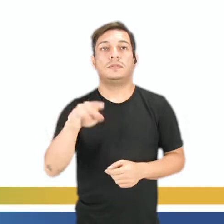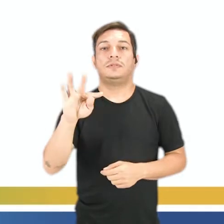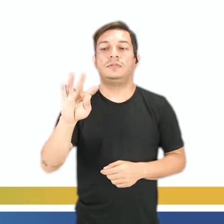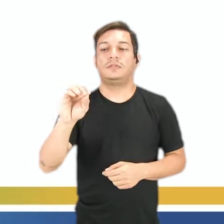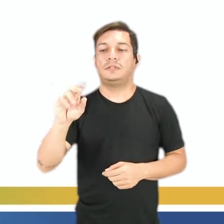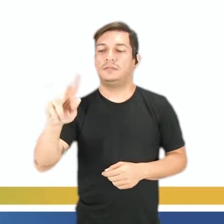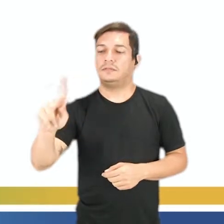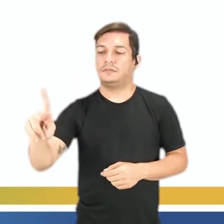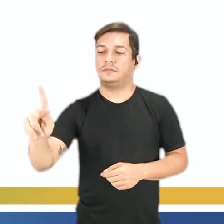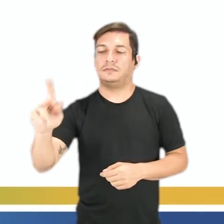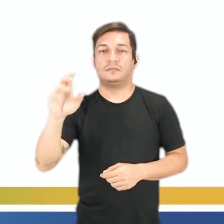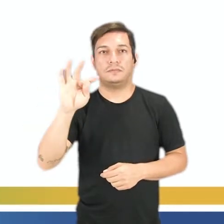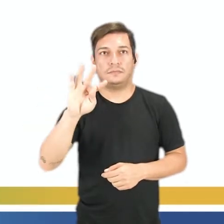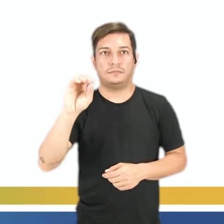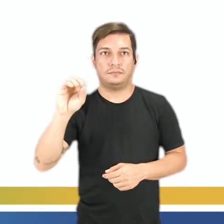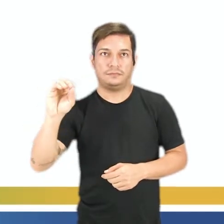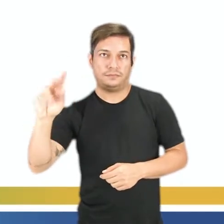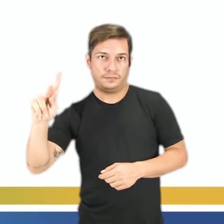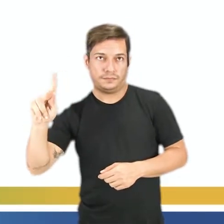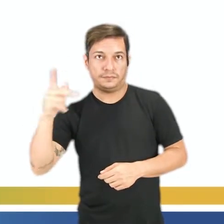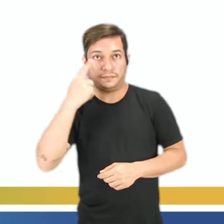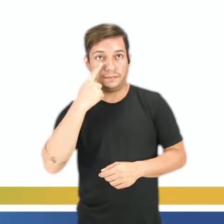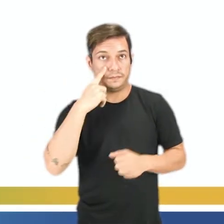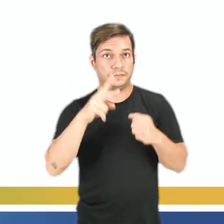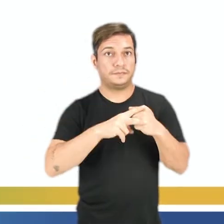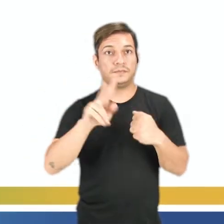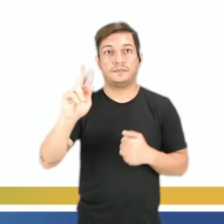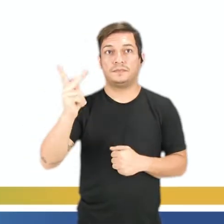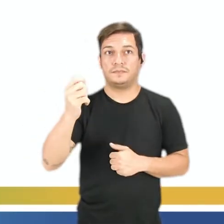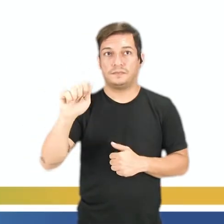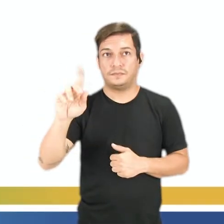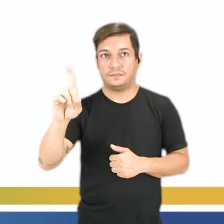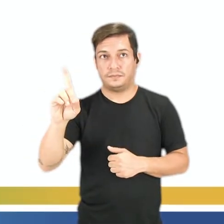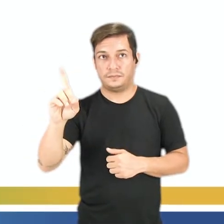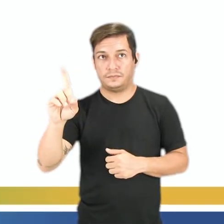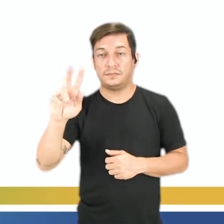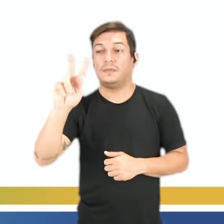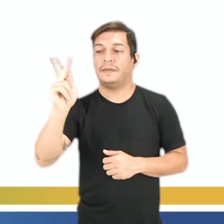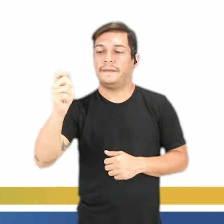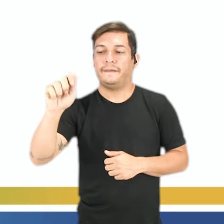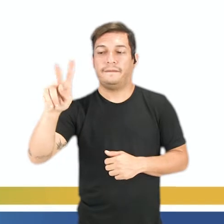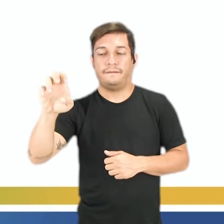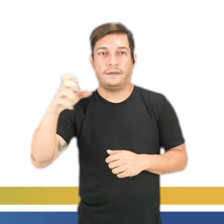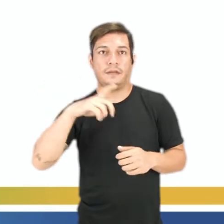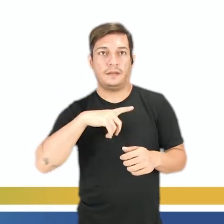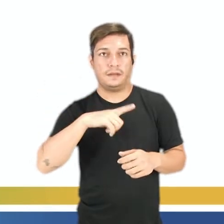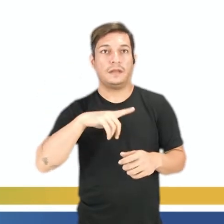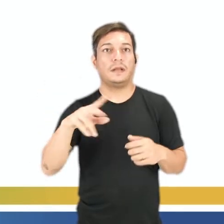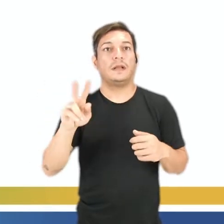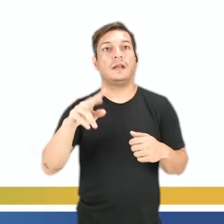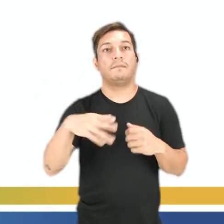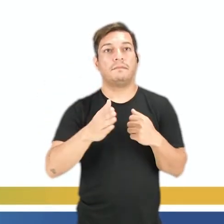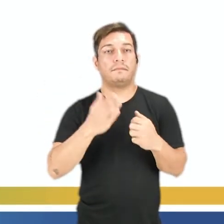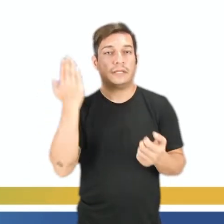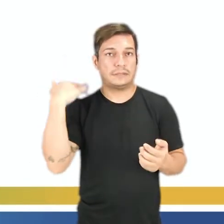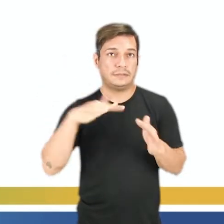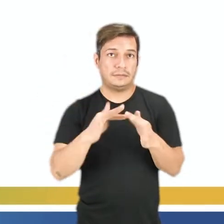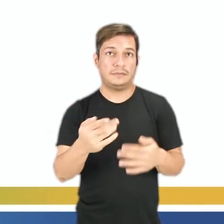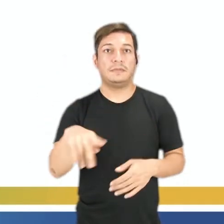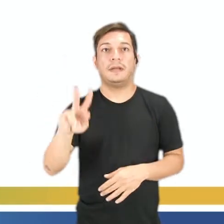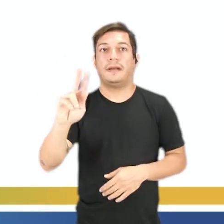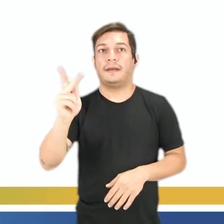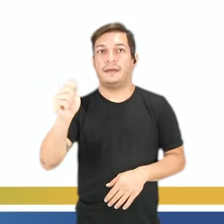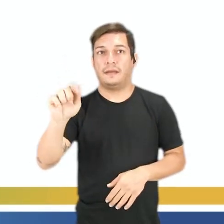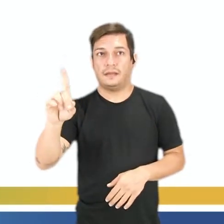took. E o verbo have, que é muito conhecido, que é ter, o passado simples dele é had. E o